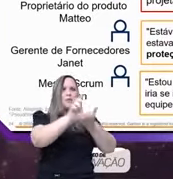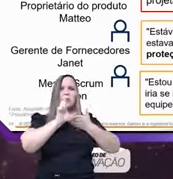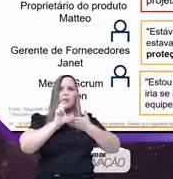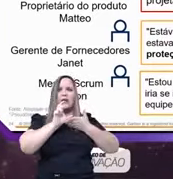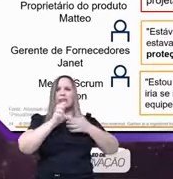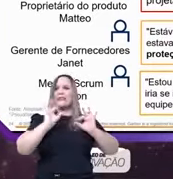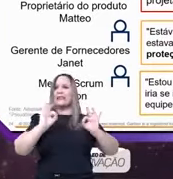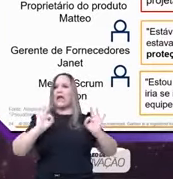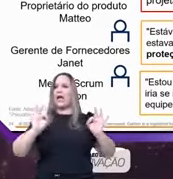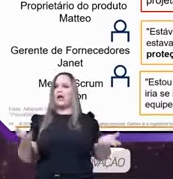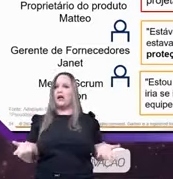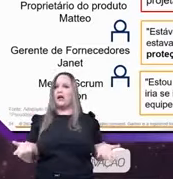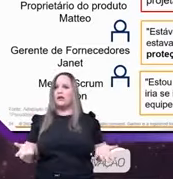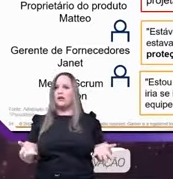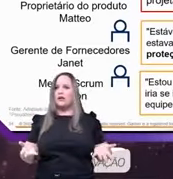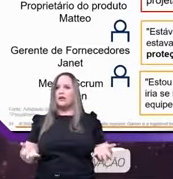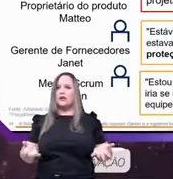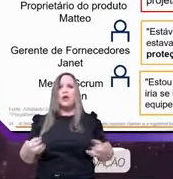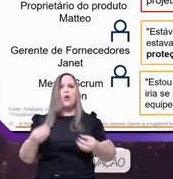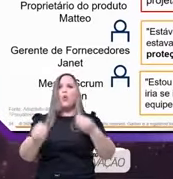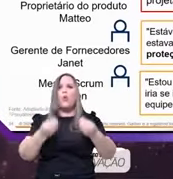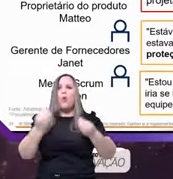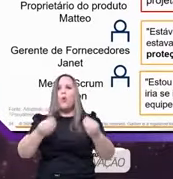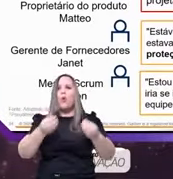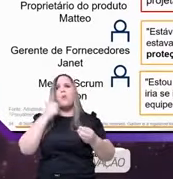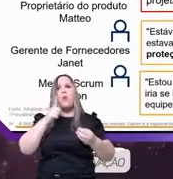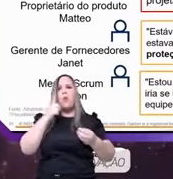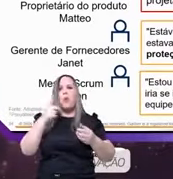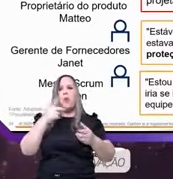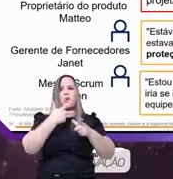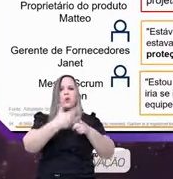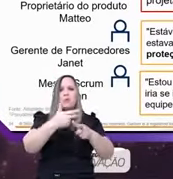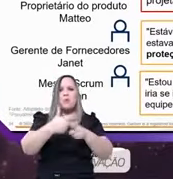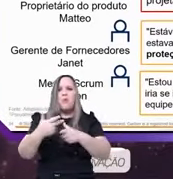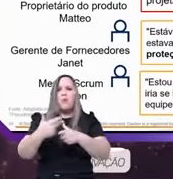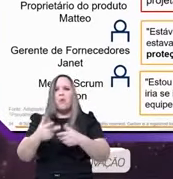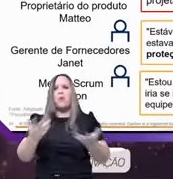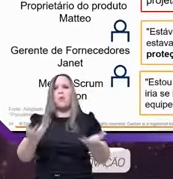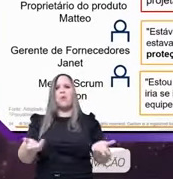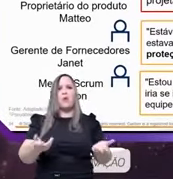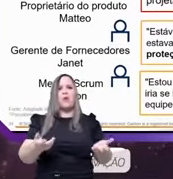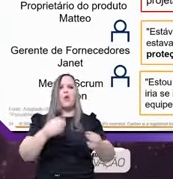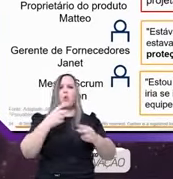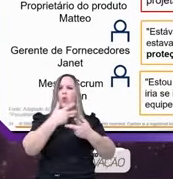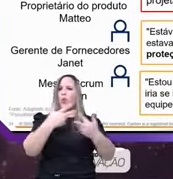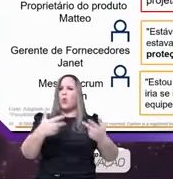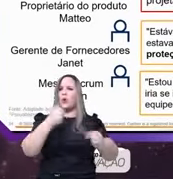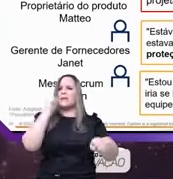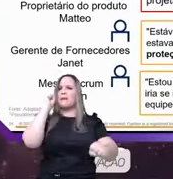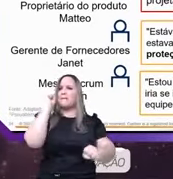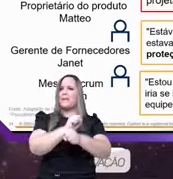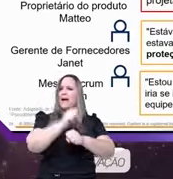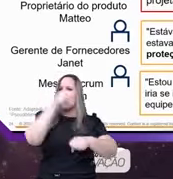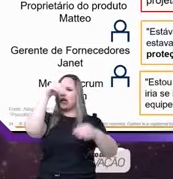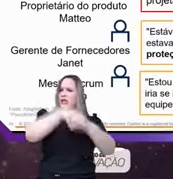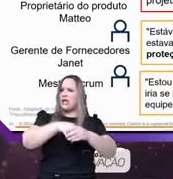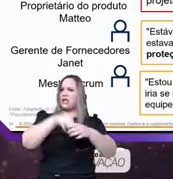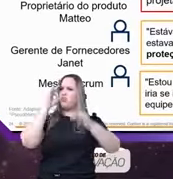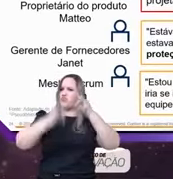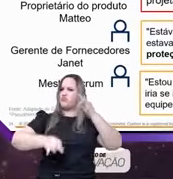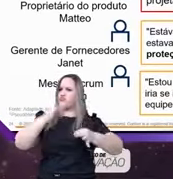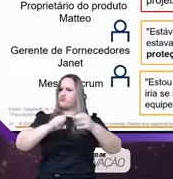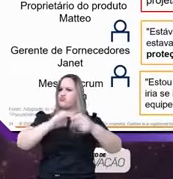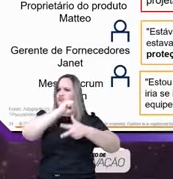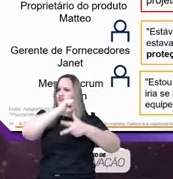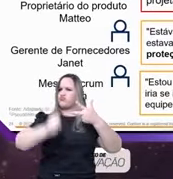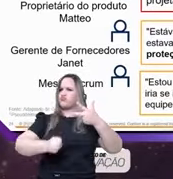pública. Não funcionar. Não ter pessoas para cuidar da infraestrutura. Parar todo um tribunal. Por quê? Porque um fornecedor não... Isso